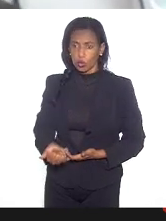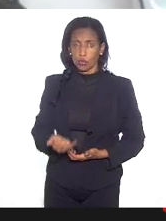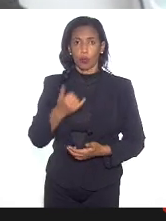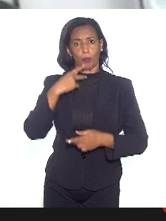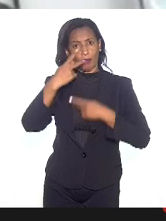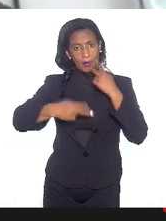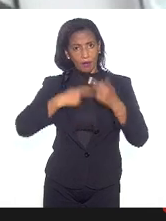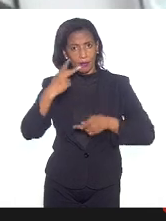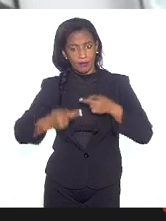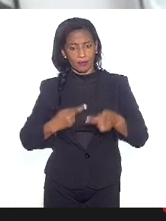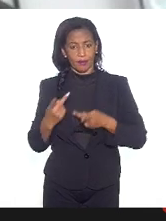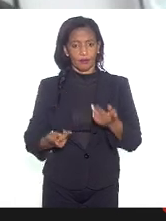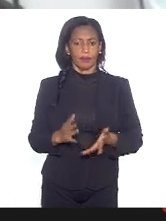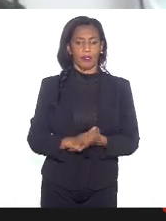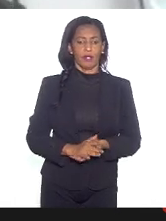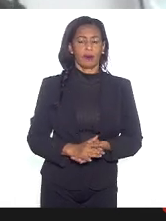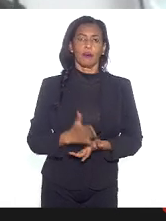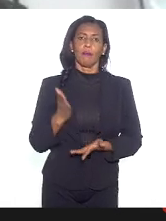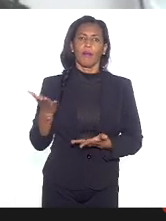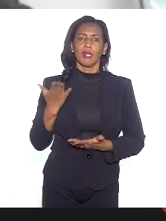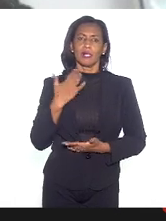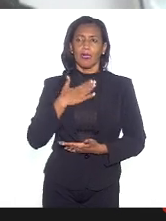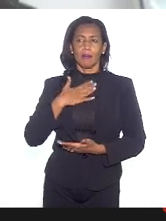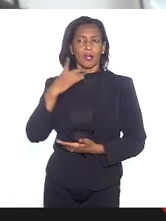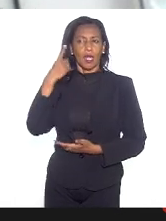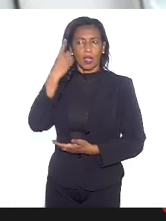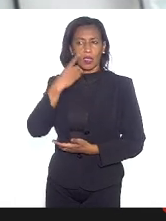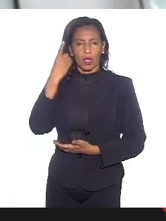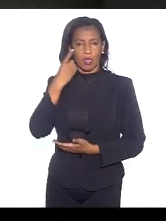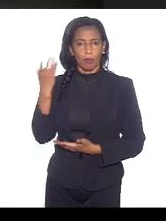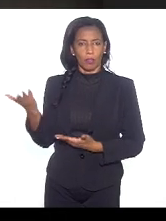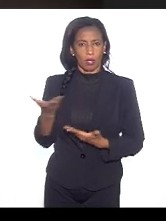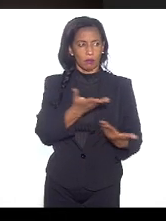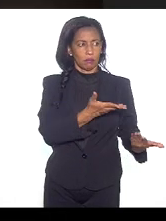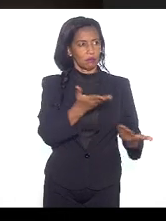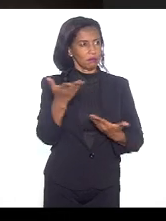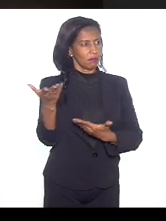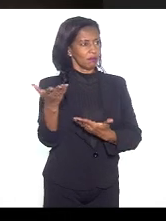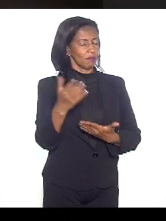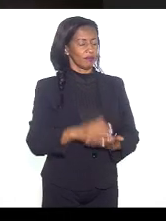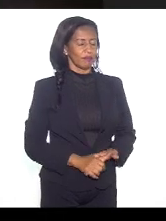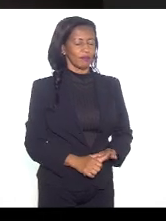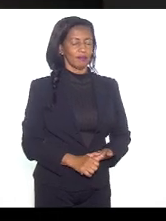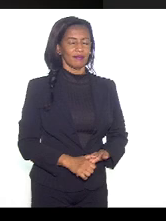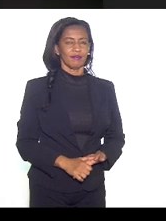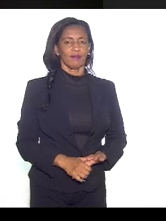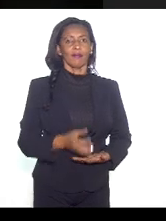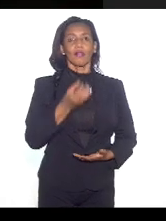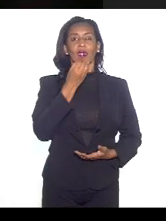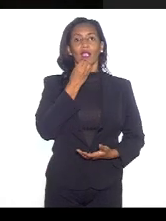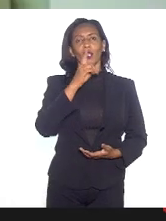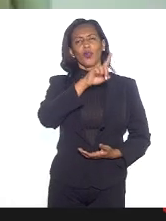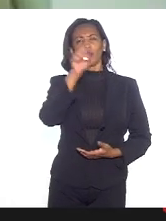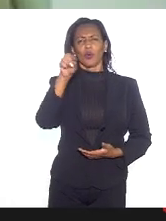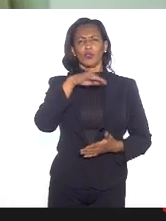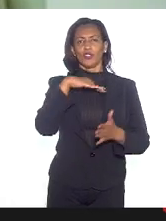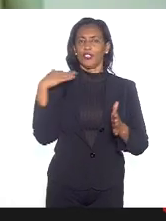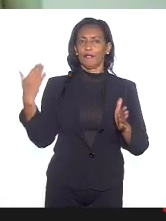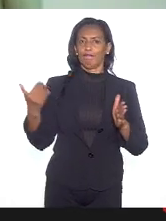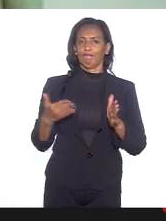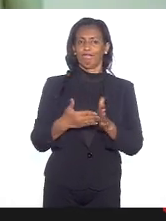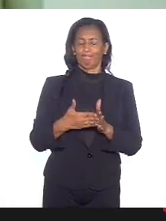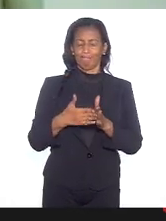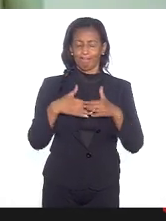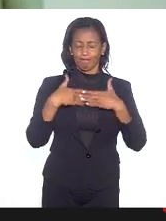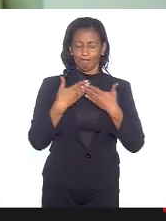de palavras, mas a minha querida deputada Marta Rocha. Bom dia a todas e todos. Eu quero,